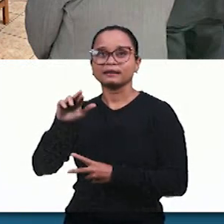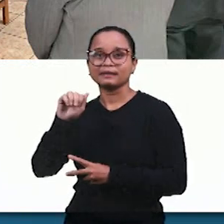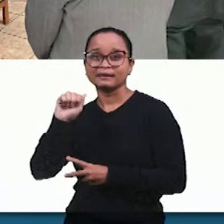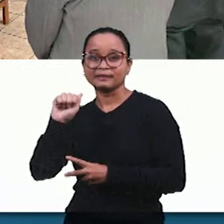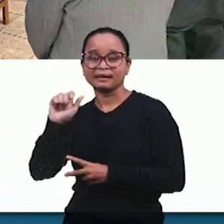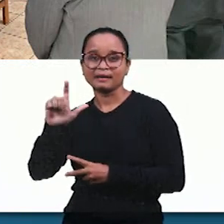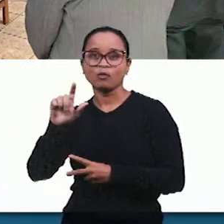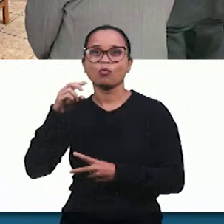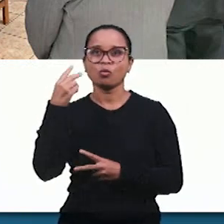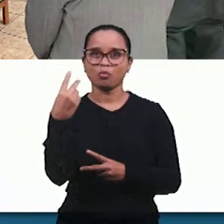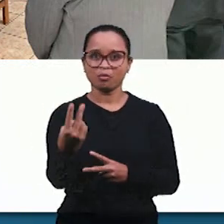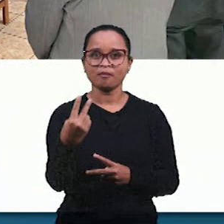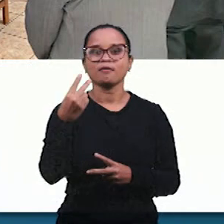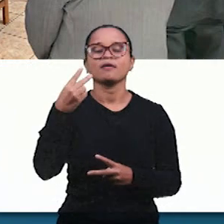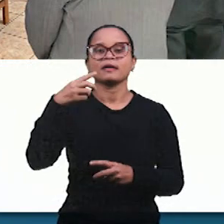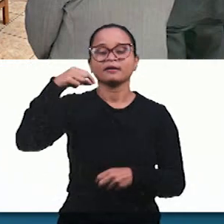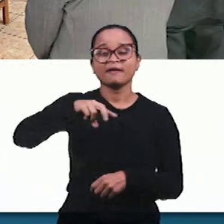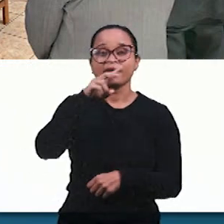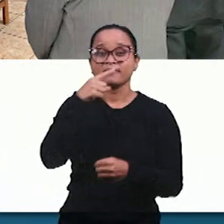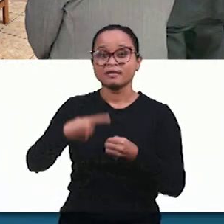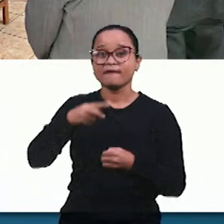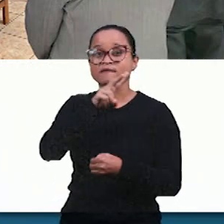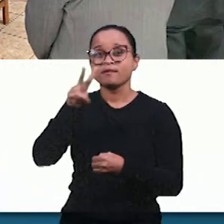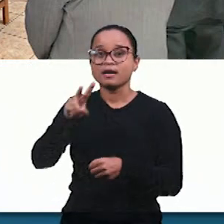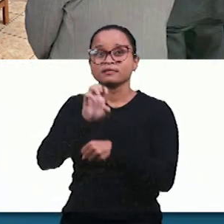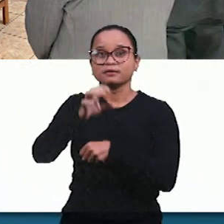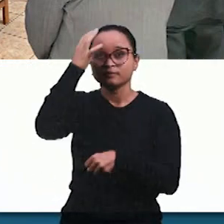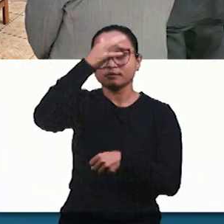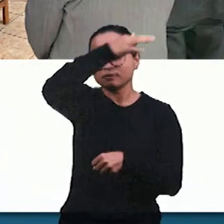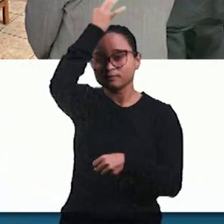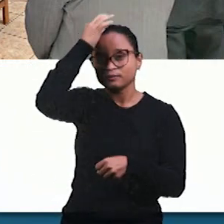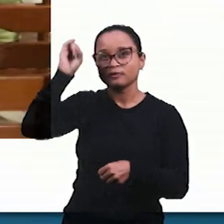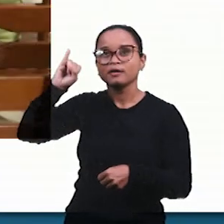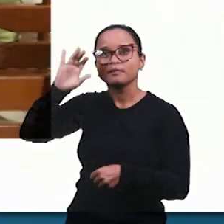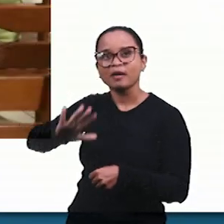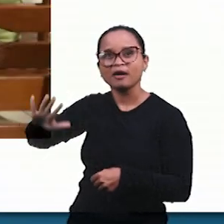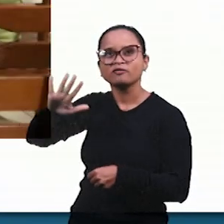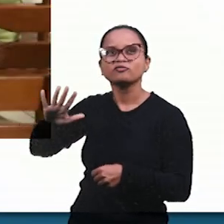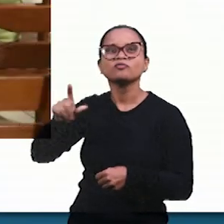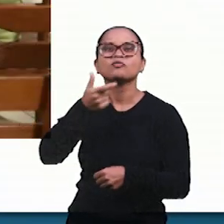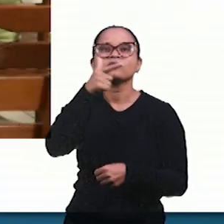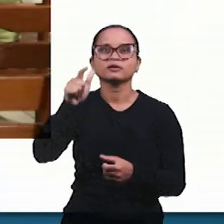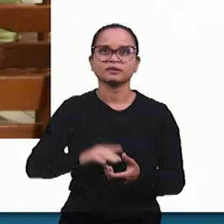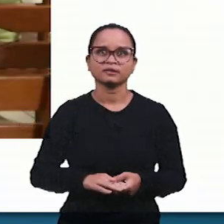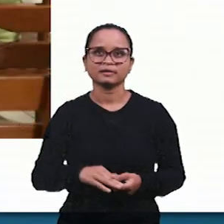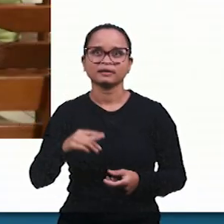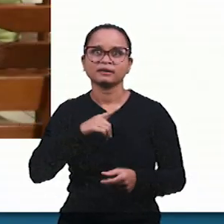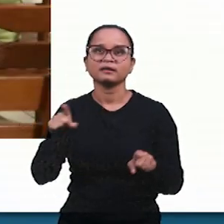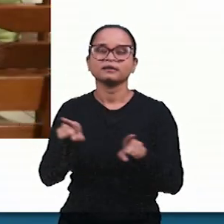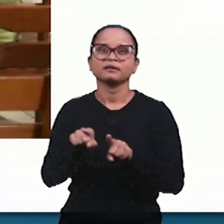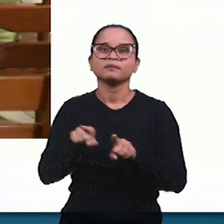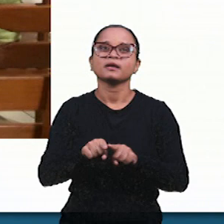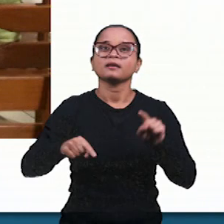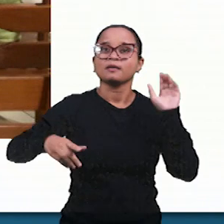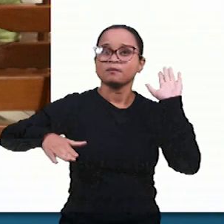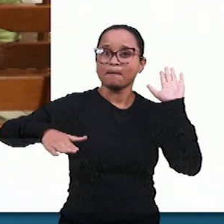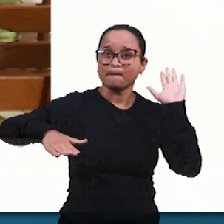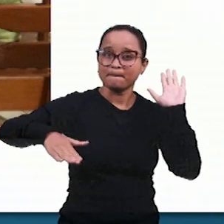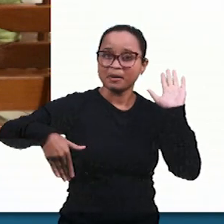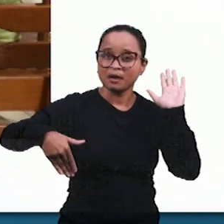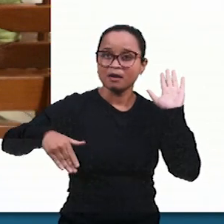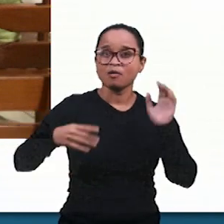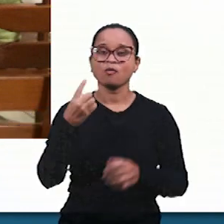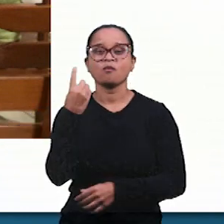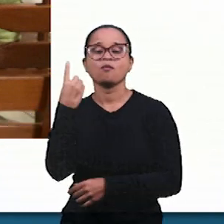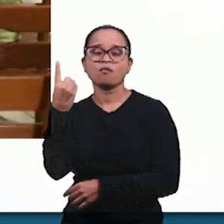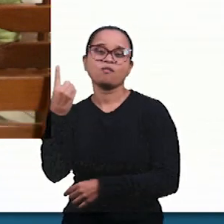irmãos participando da ceia, aí as imagens da transmissão. Vamos à frente. Também aqui em Vila Velha, Espírito Santo, a igreja de Praia da Costa